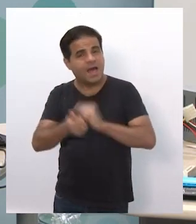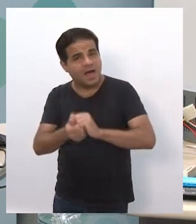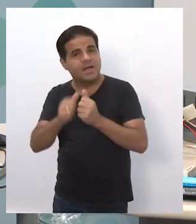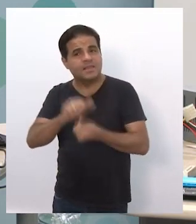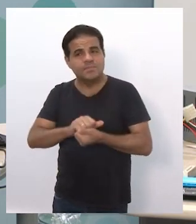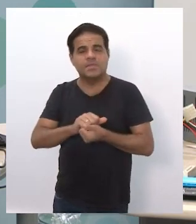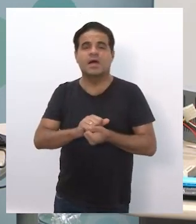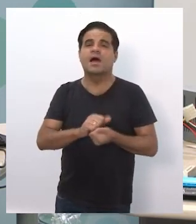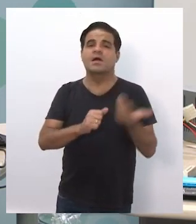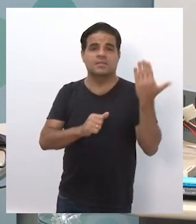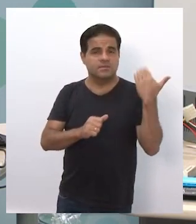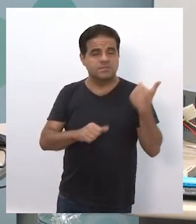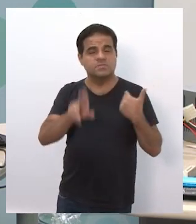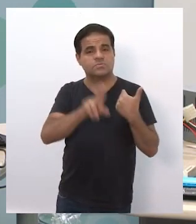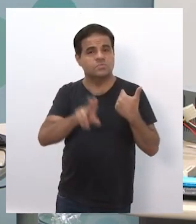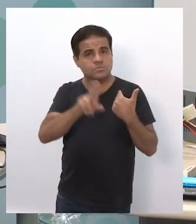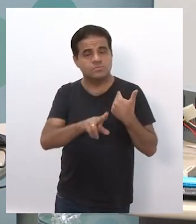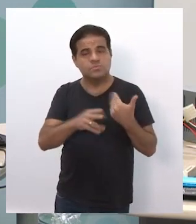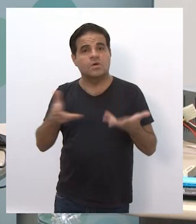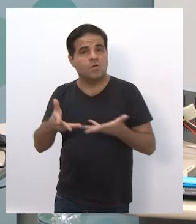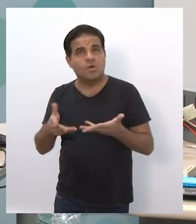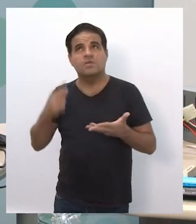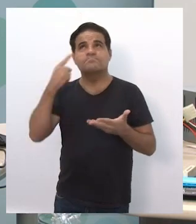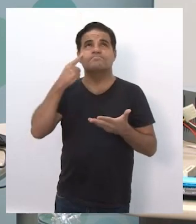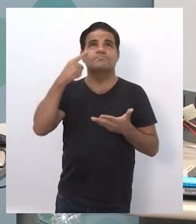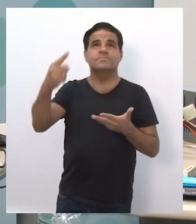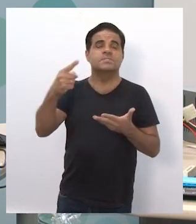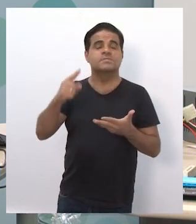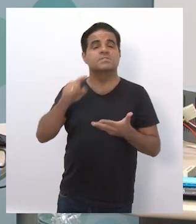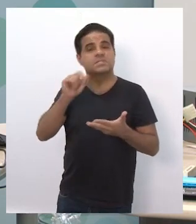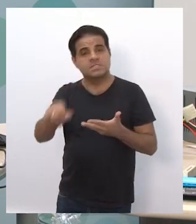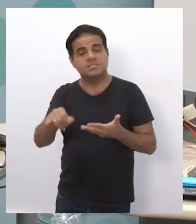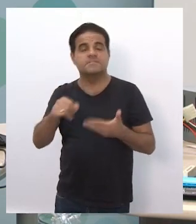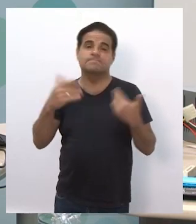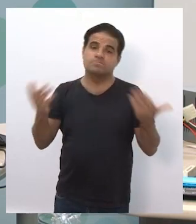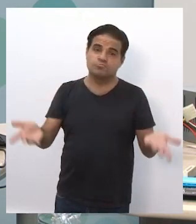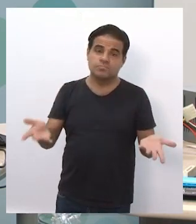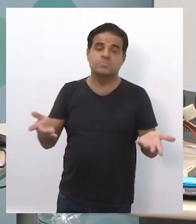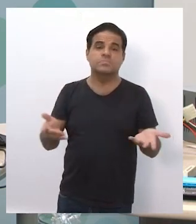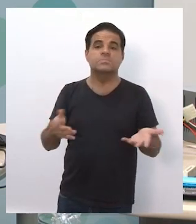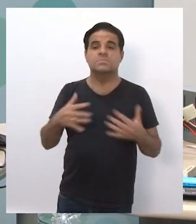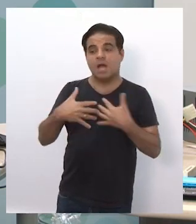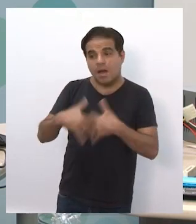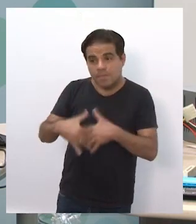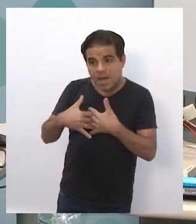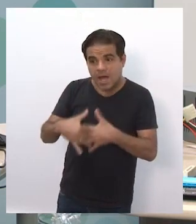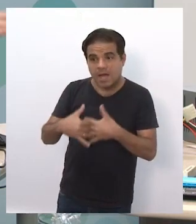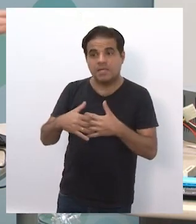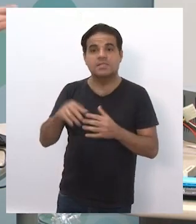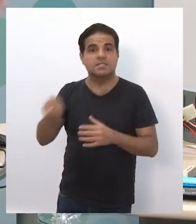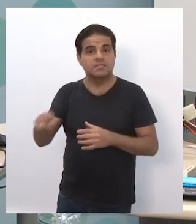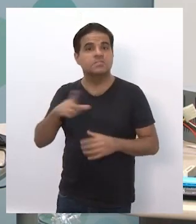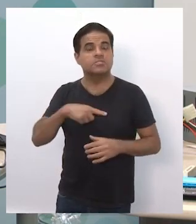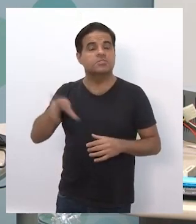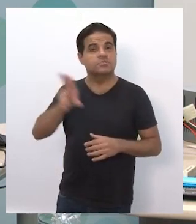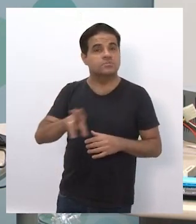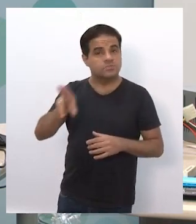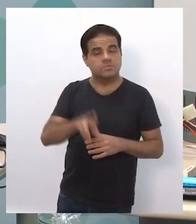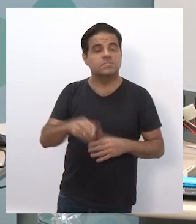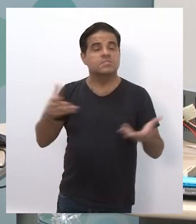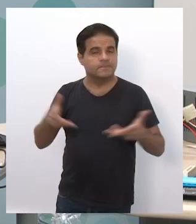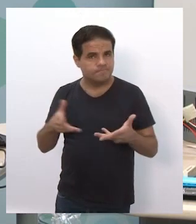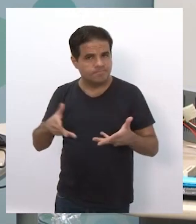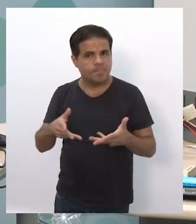era uma utilização, agora a gente tem que ver se a máquina que a gente tinha com o uso,